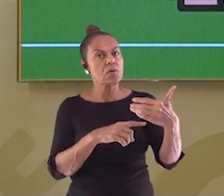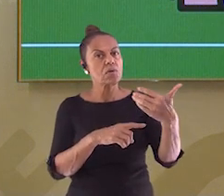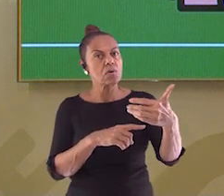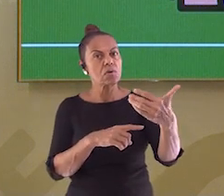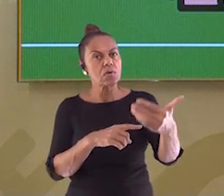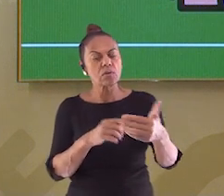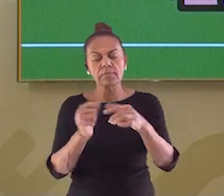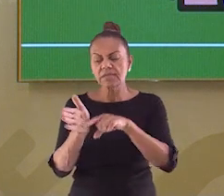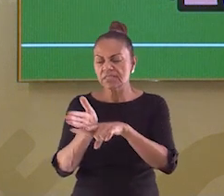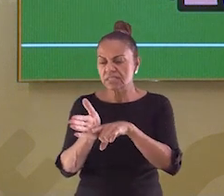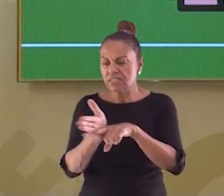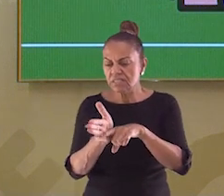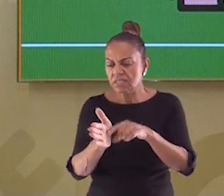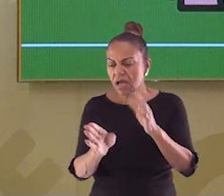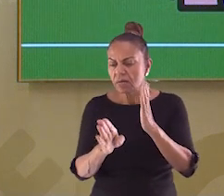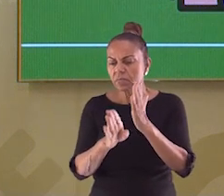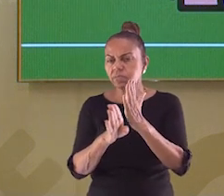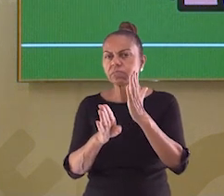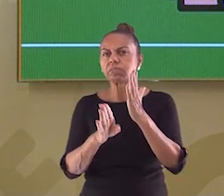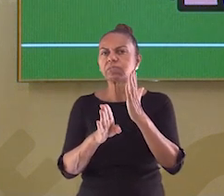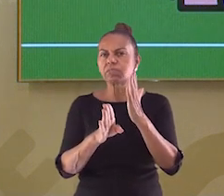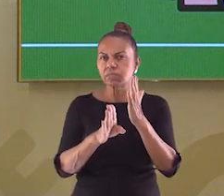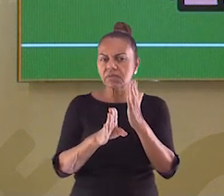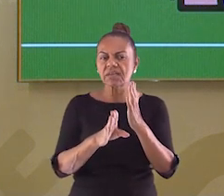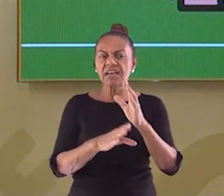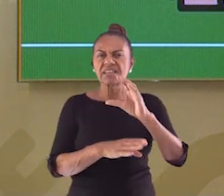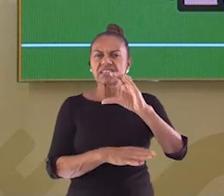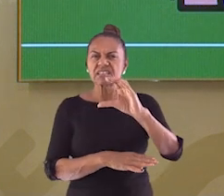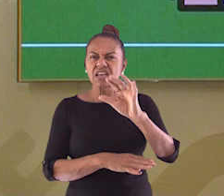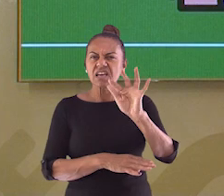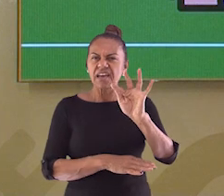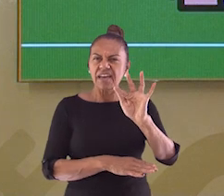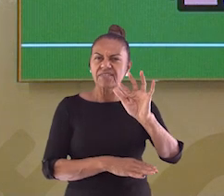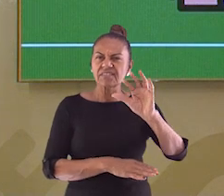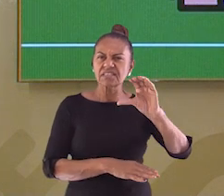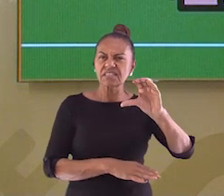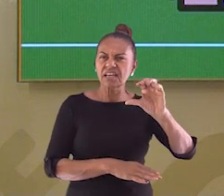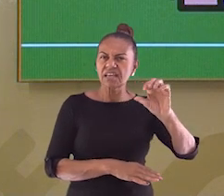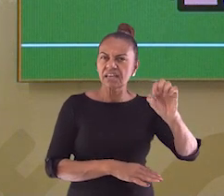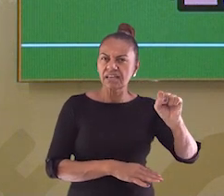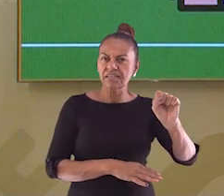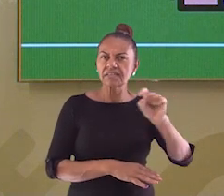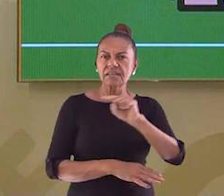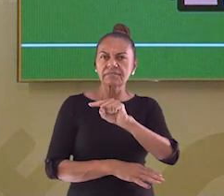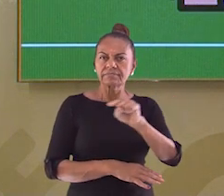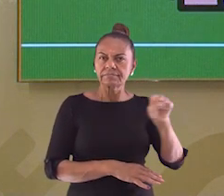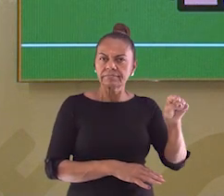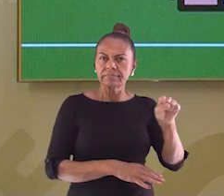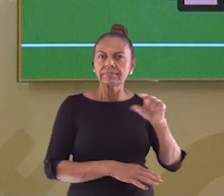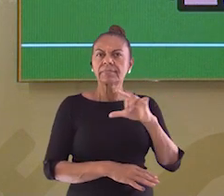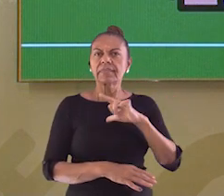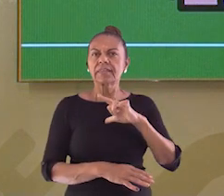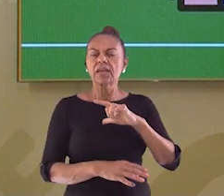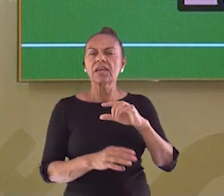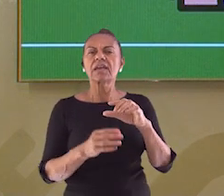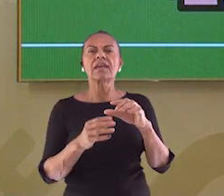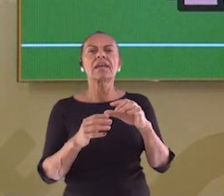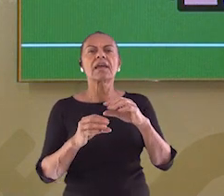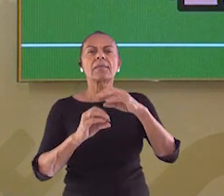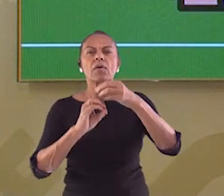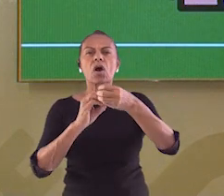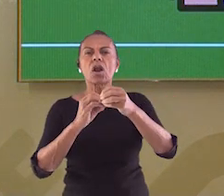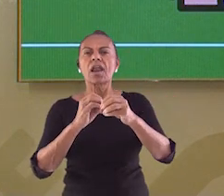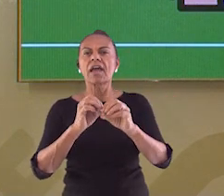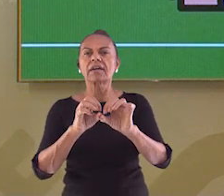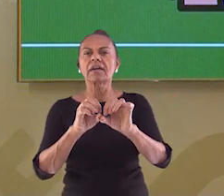entanto, tempos depois de pesquisa, descobriu-se que os CFCs sofrem a chamada fotolise,